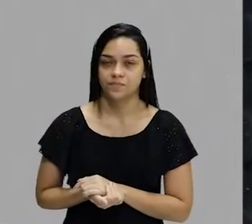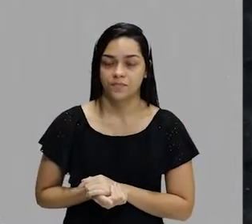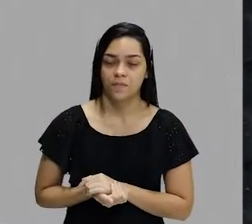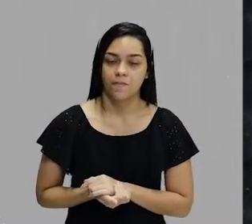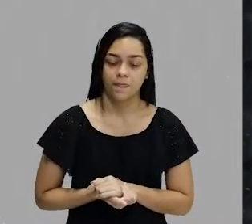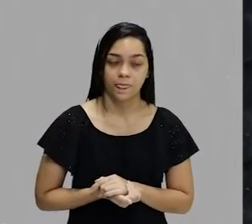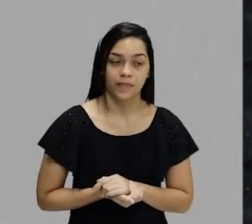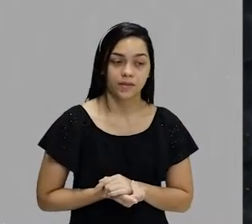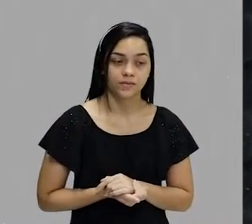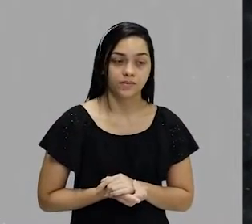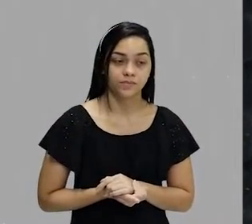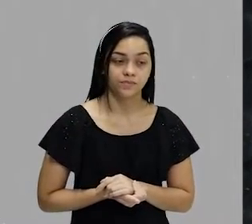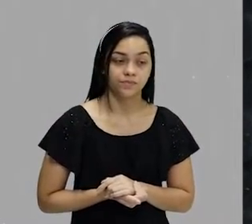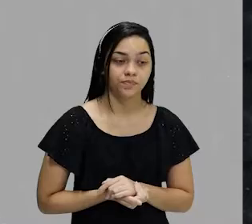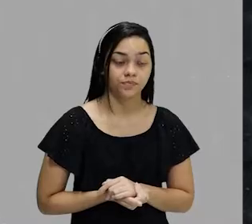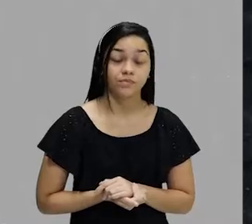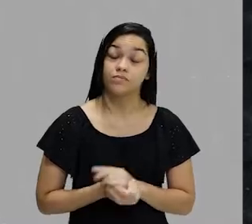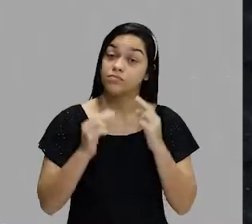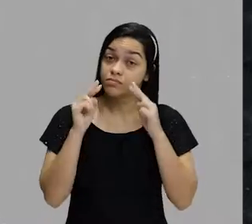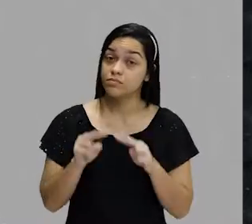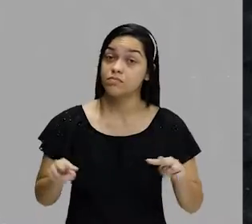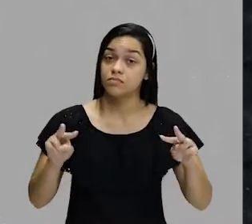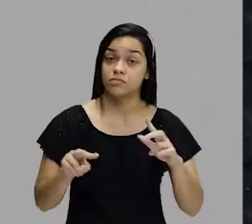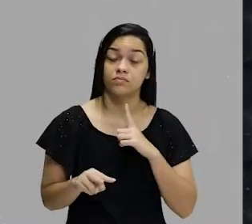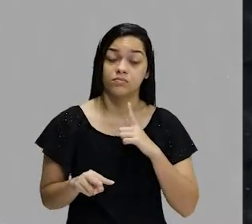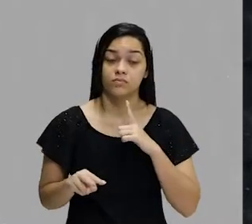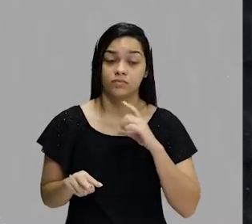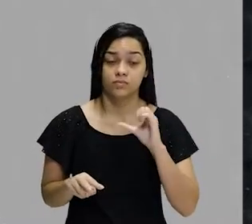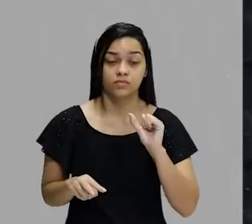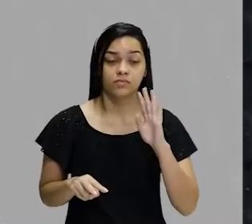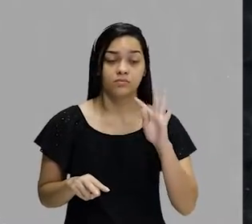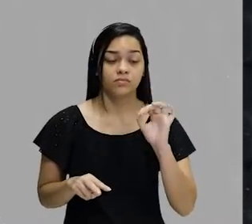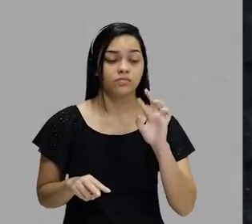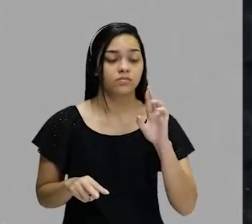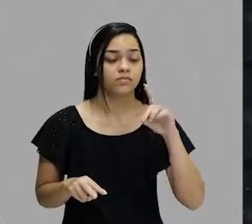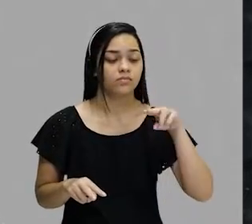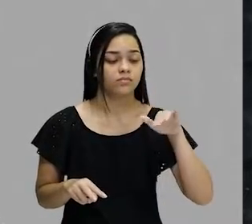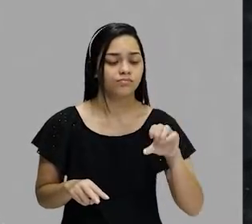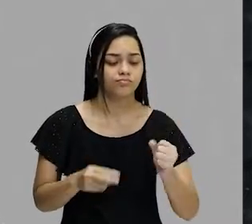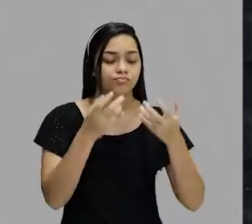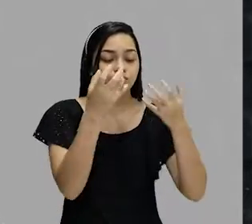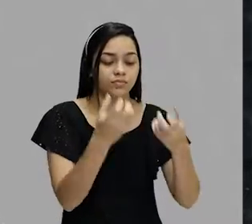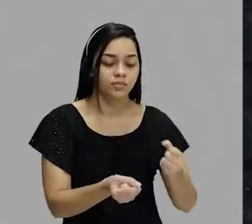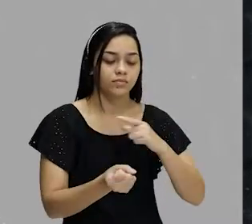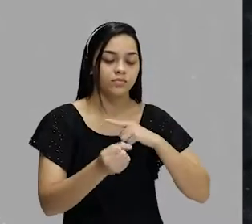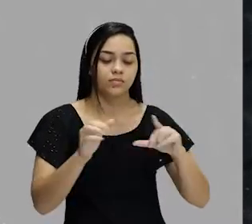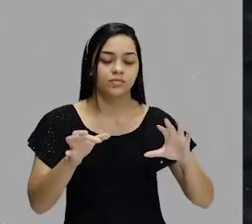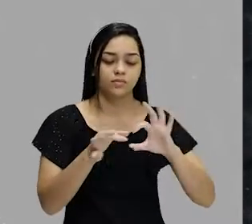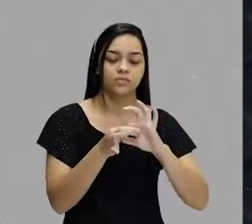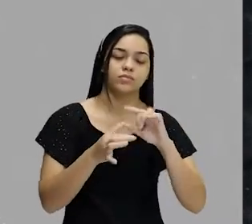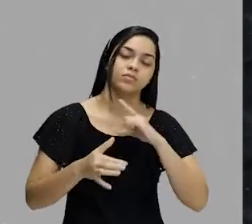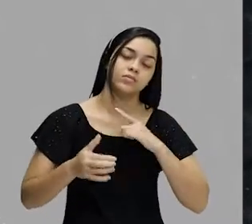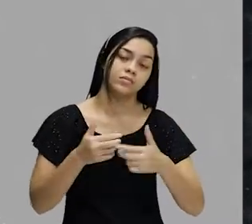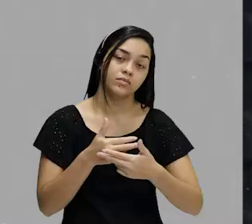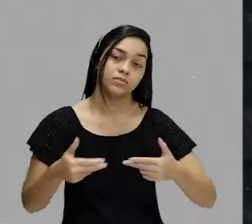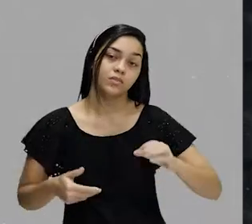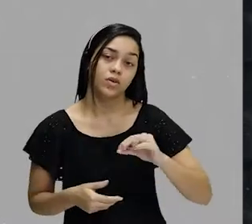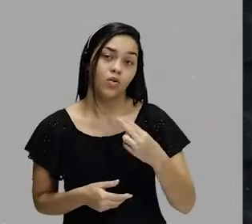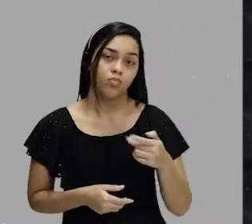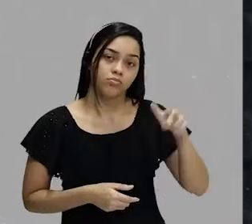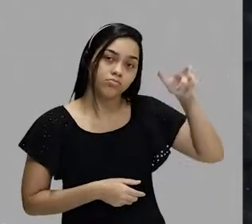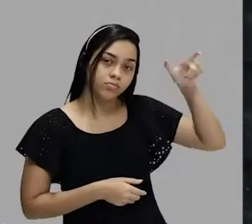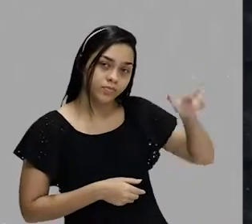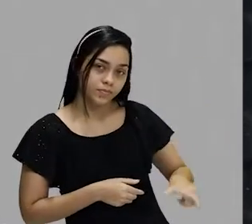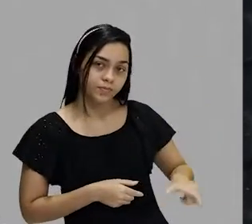na frase. Olha só, a gente vai falar de subordinar. O que é subordinar? Está submetido, está ligado a algo ou a